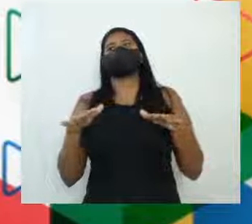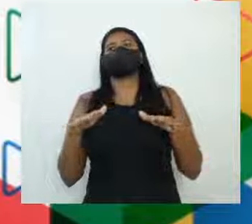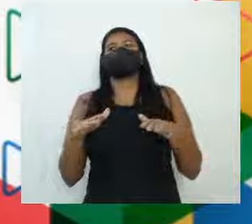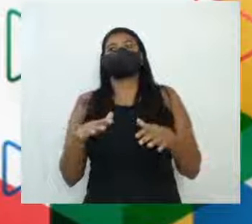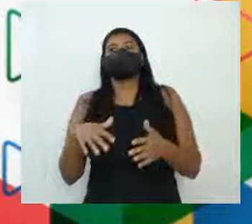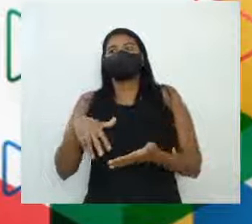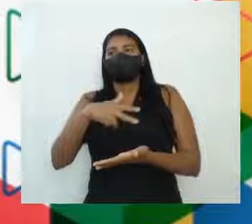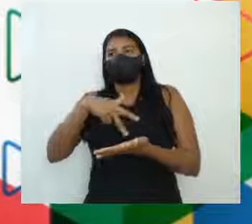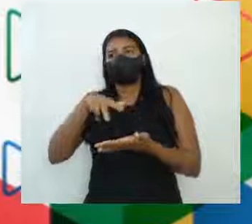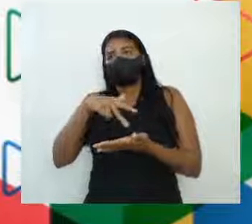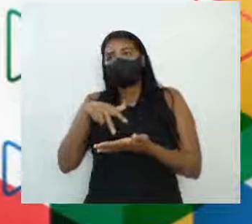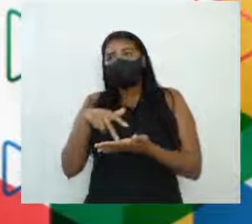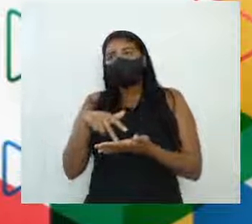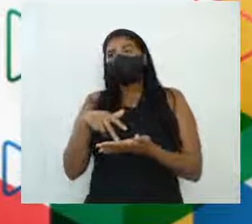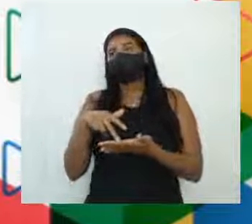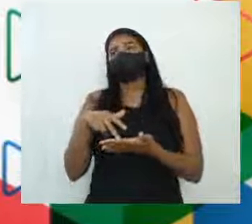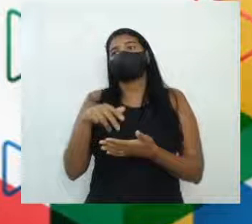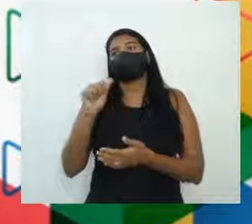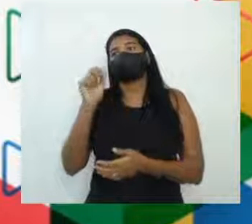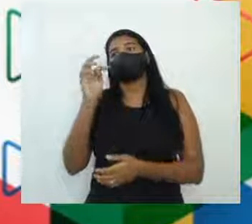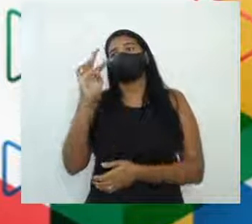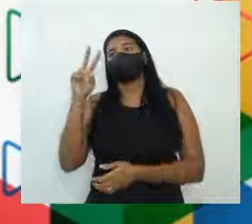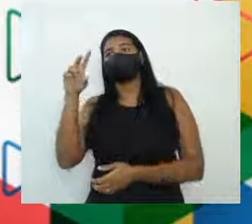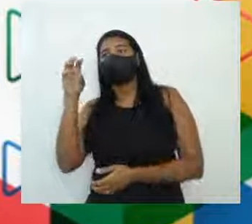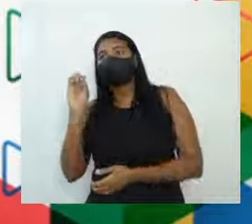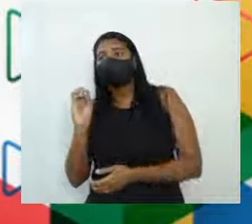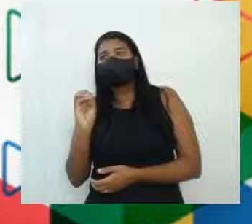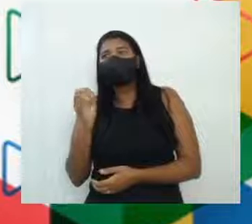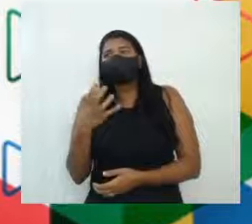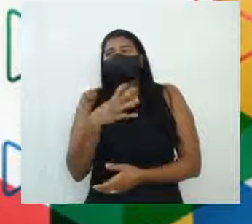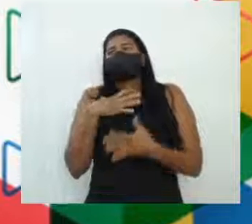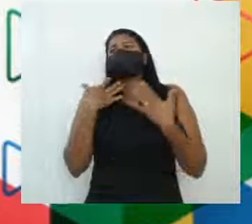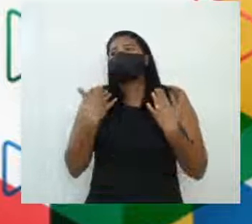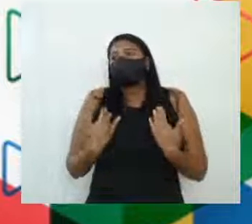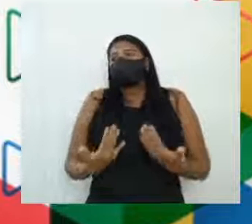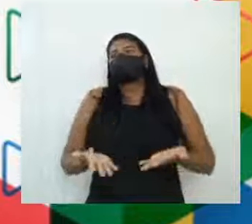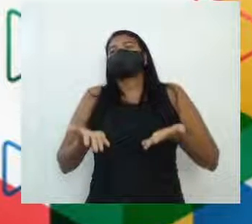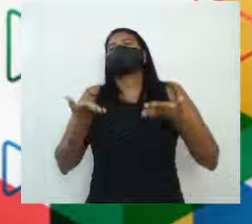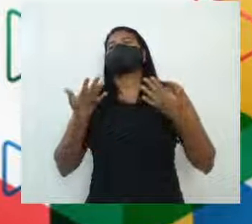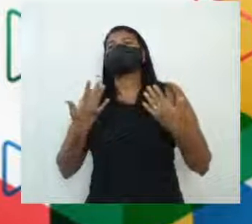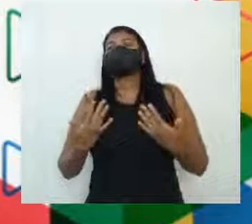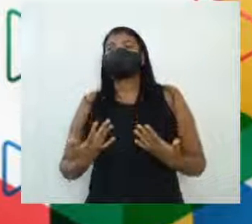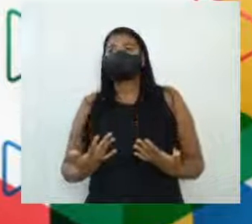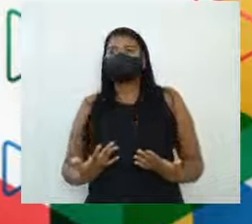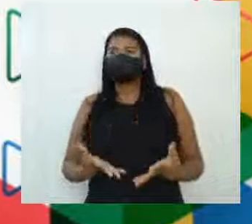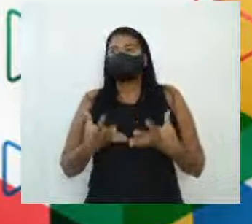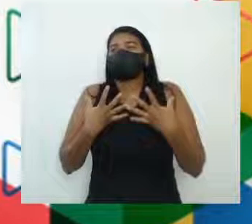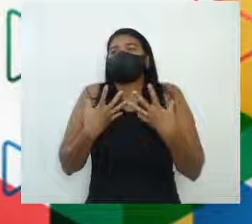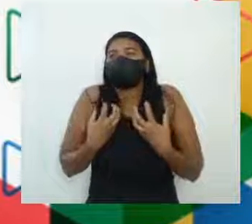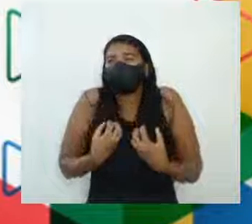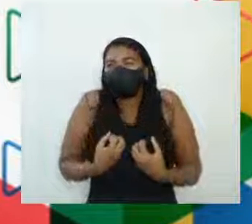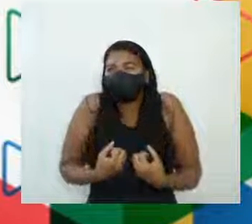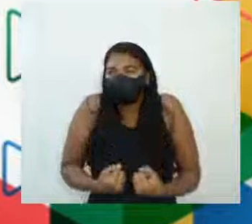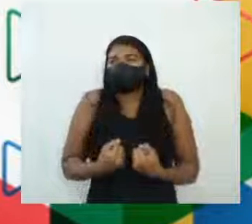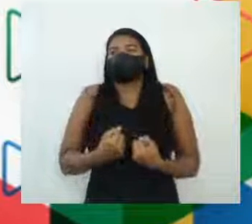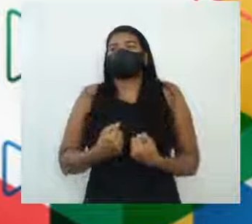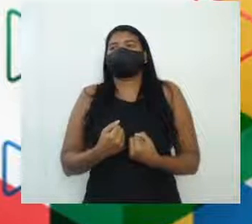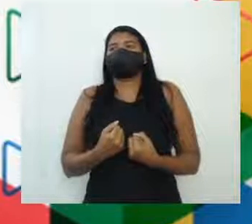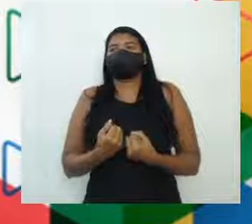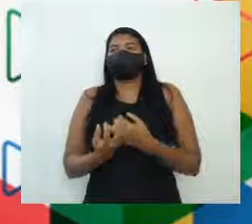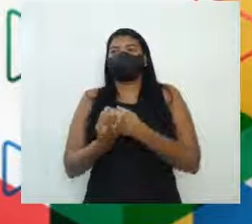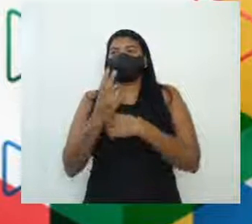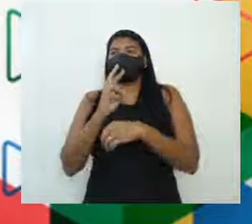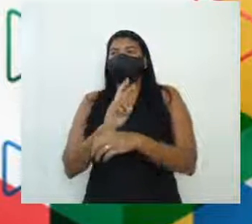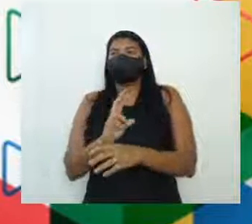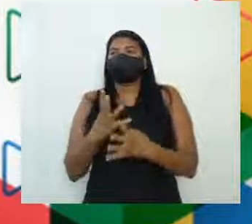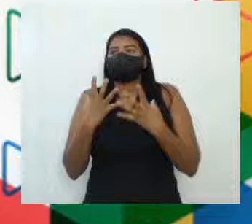passivo, pode ser ativo, pode dar a sensação de leveza, a sensação de algo pesado e também de transferência de